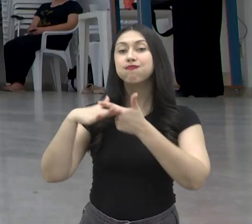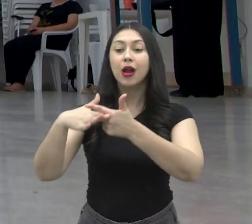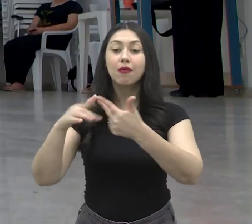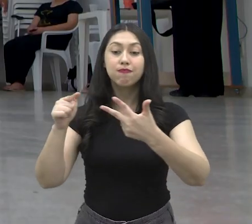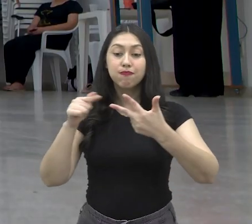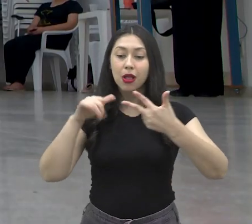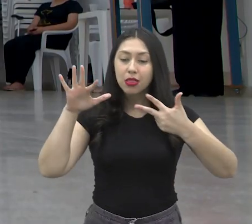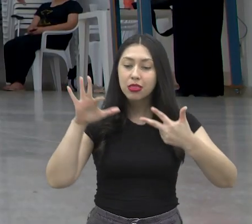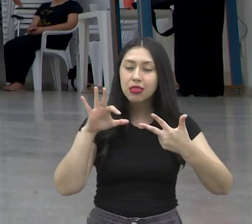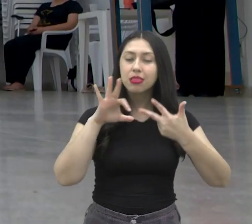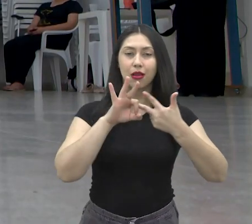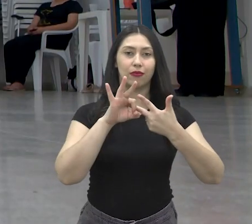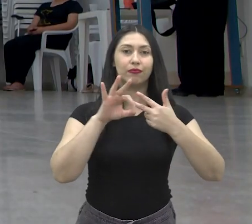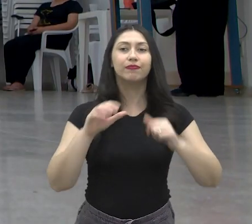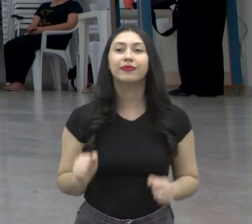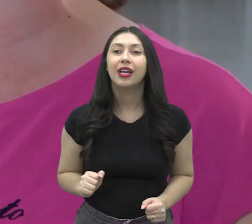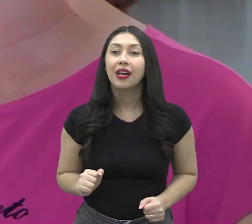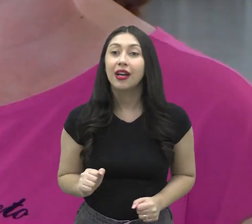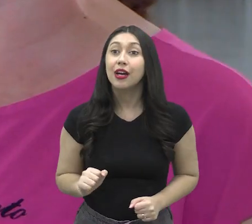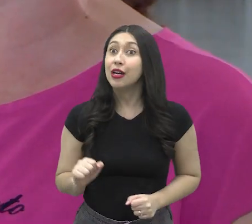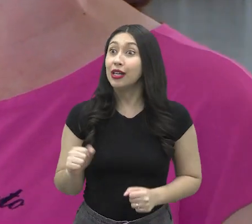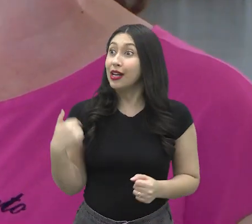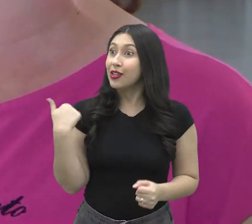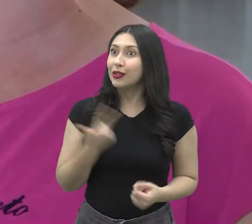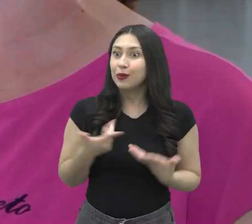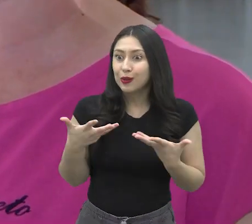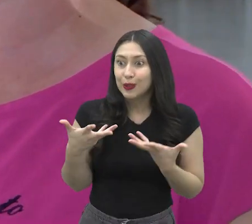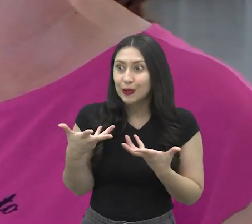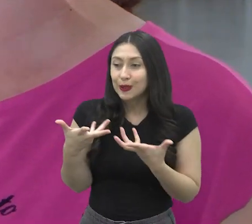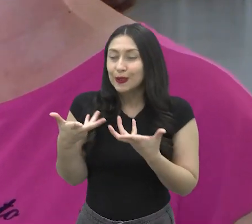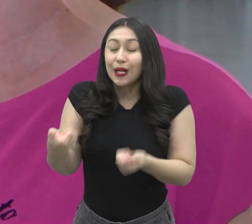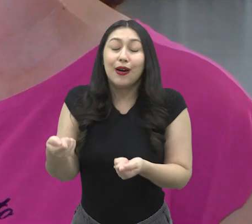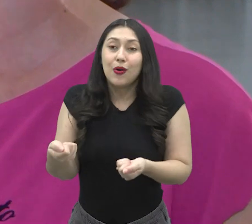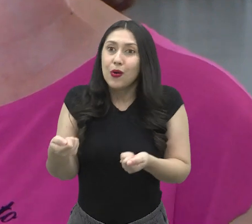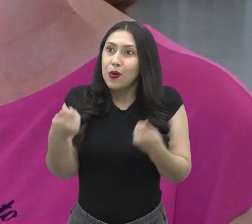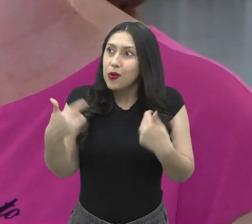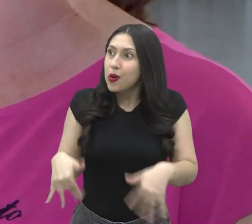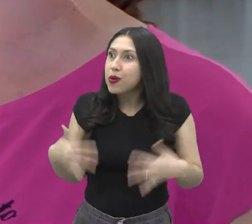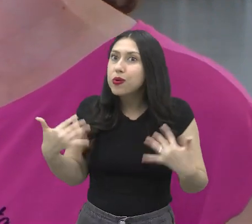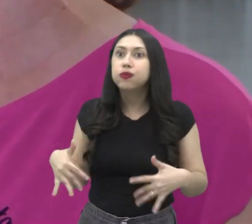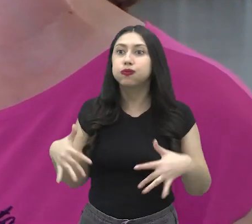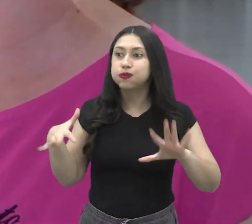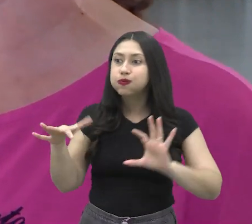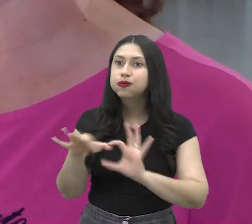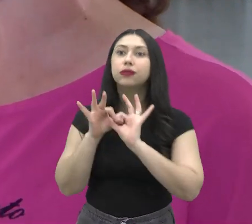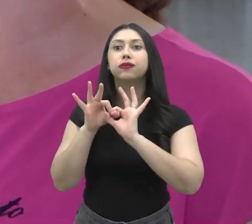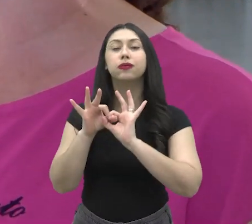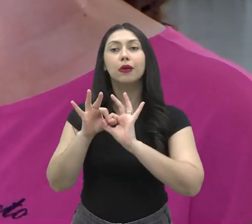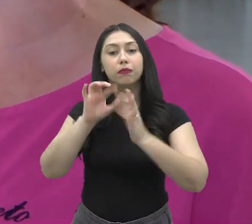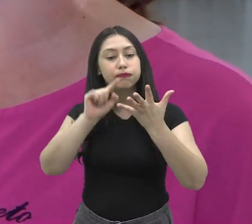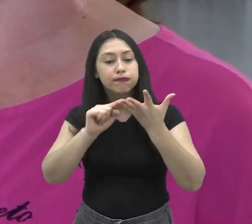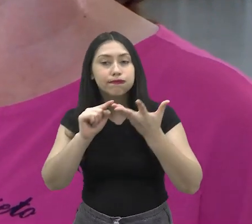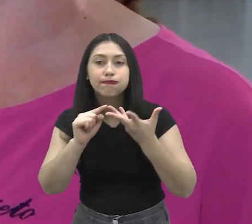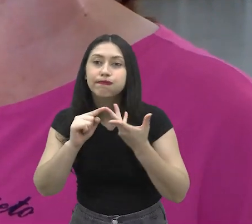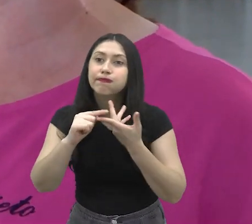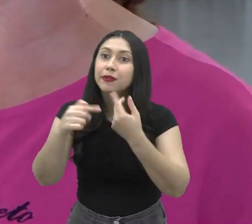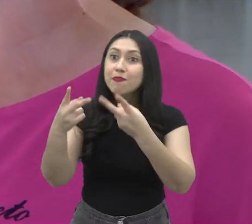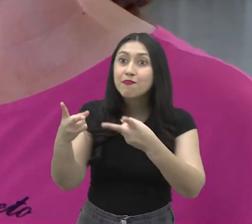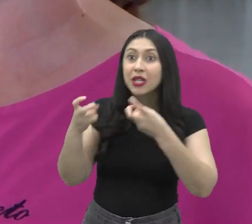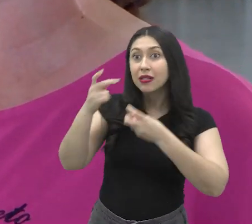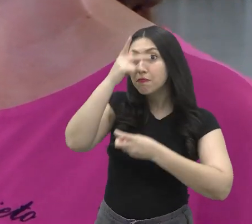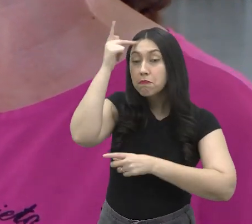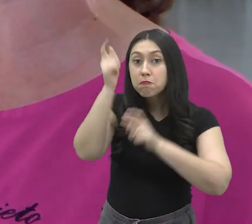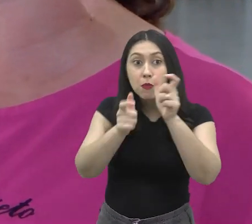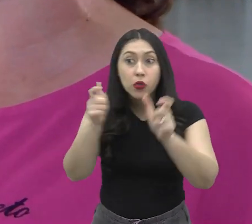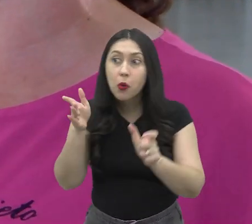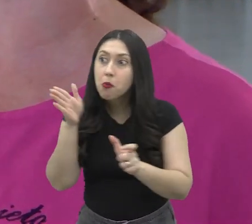respeito, cooperação e união. Você é puxado, você é sugado para isso e você não consegue mais sair. Então, existem vários âmbitos